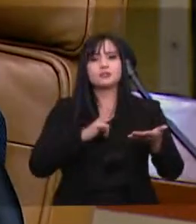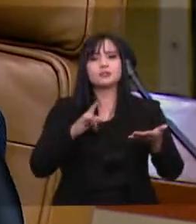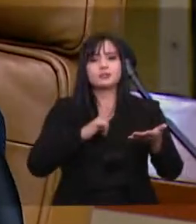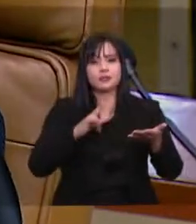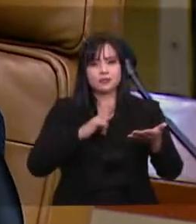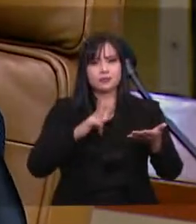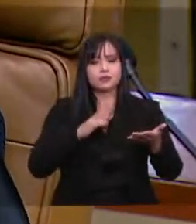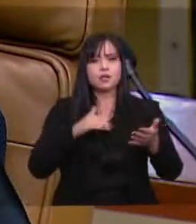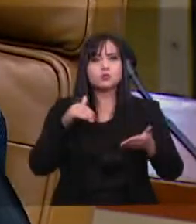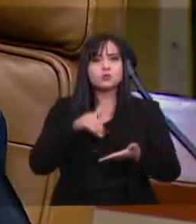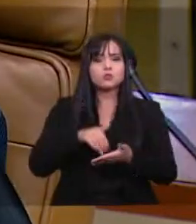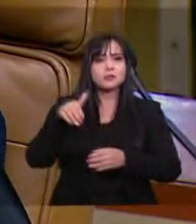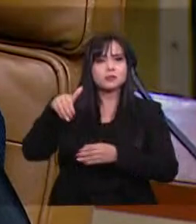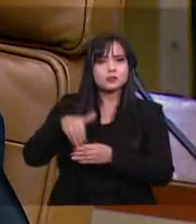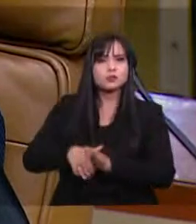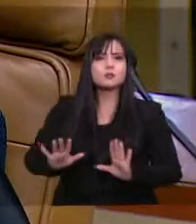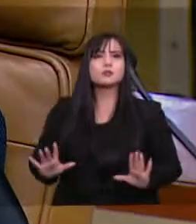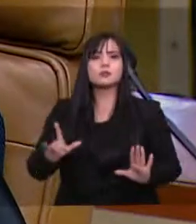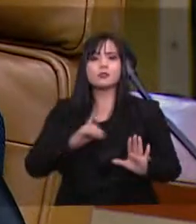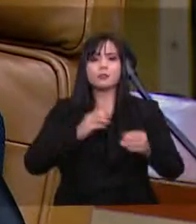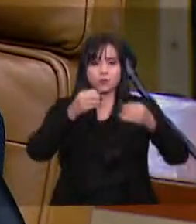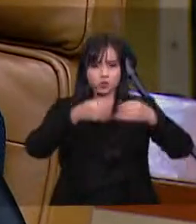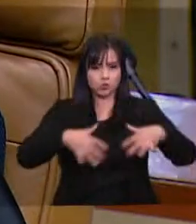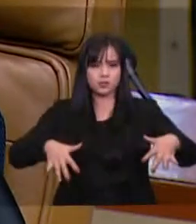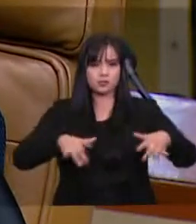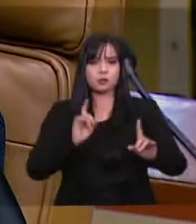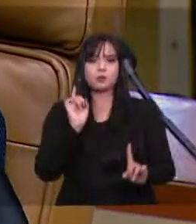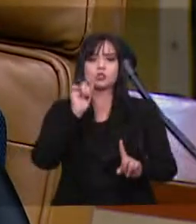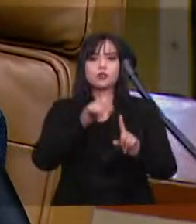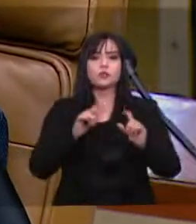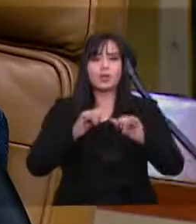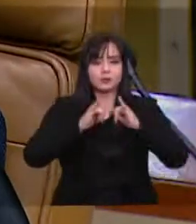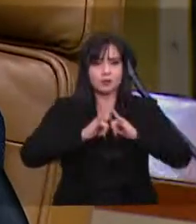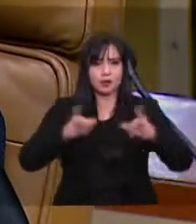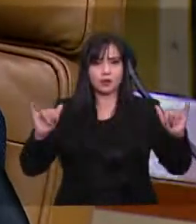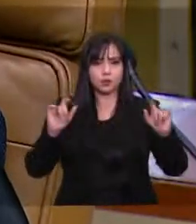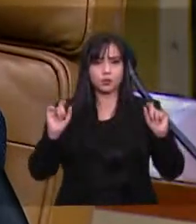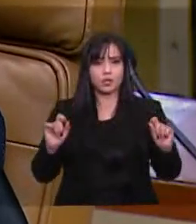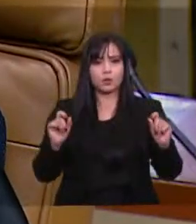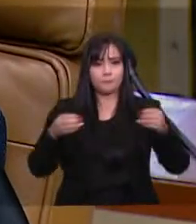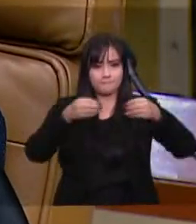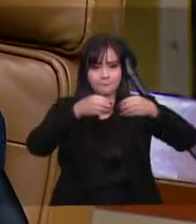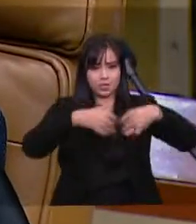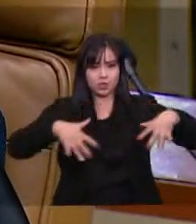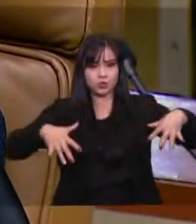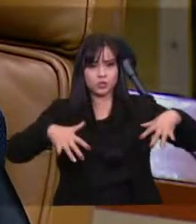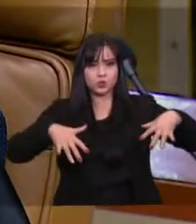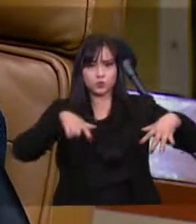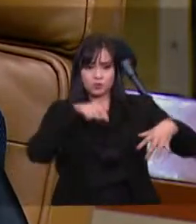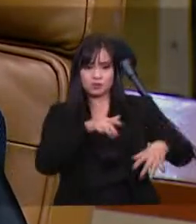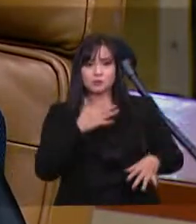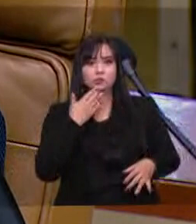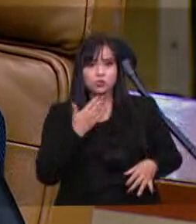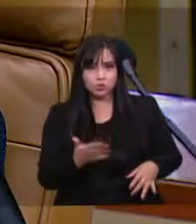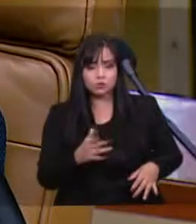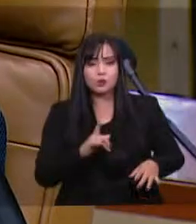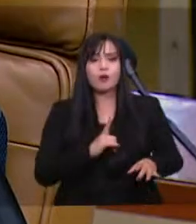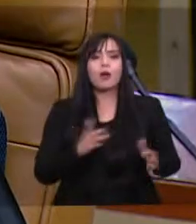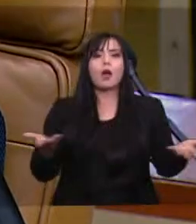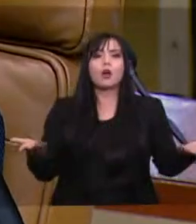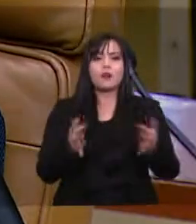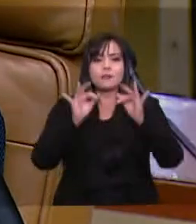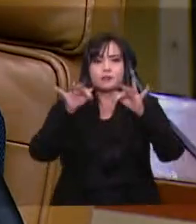fácil das últimas eleições aqui a prejuízo do objeto estou declarando o prejuízo desse pedido e